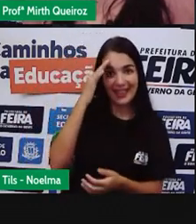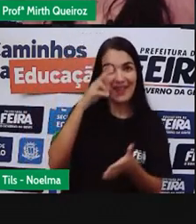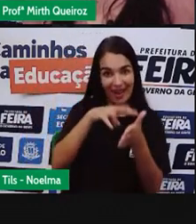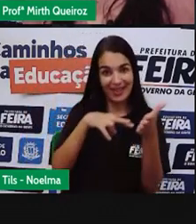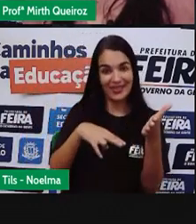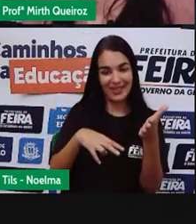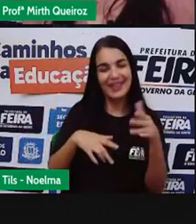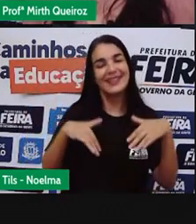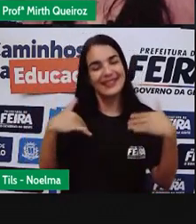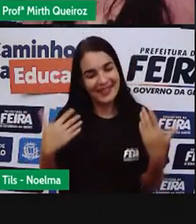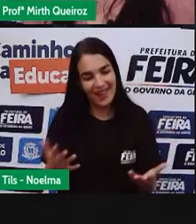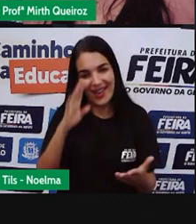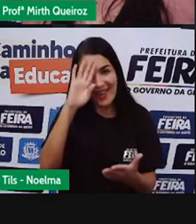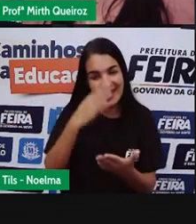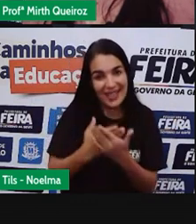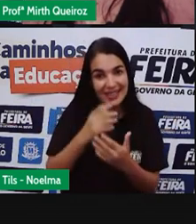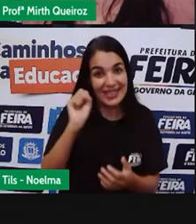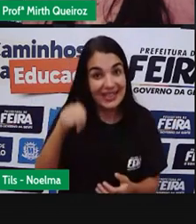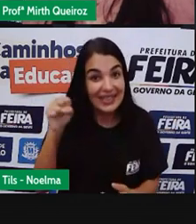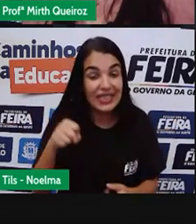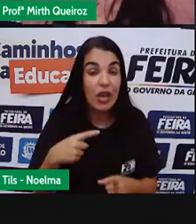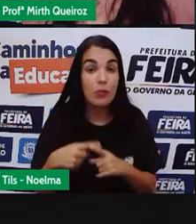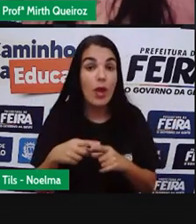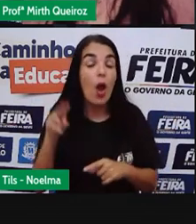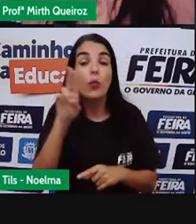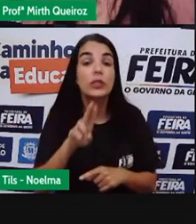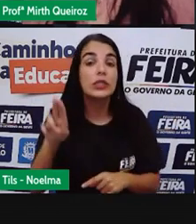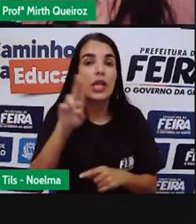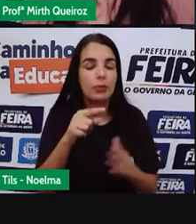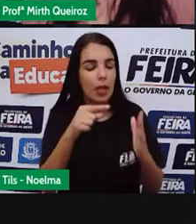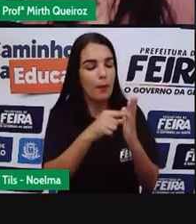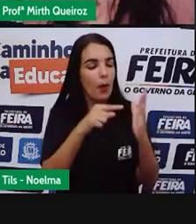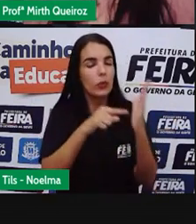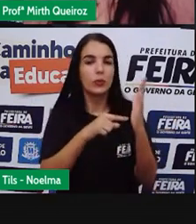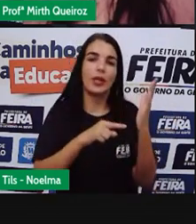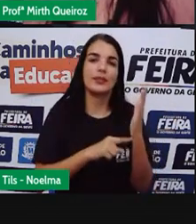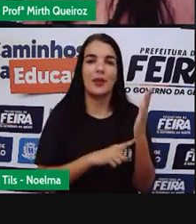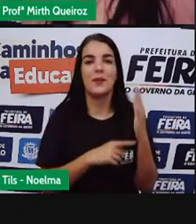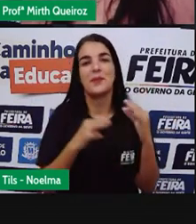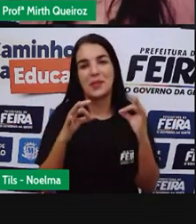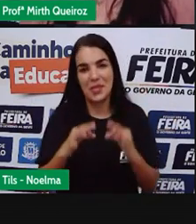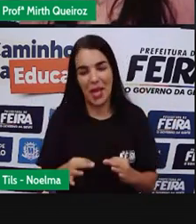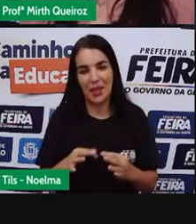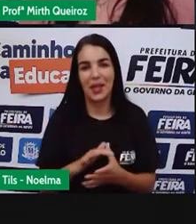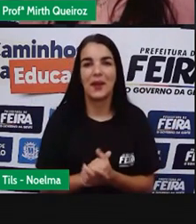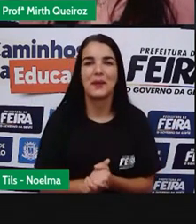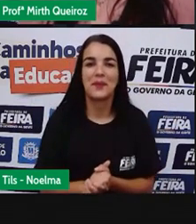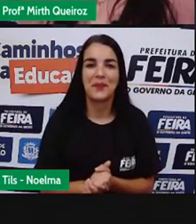leitura? Eu acredito que sim, né? Isso por quê? Porque nós utilizamos a pontuação.